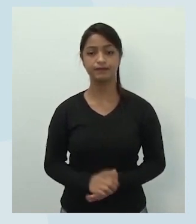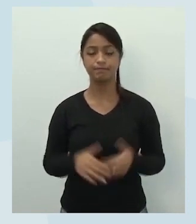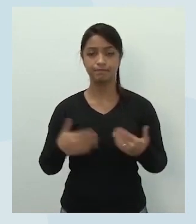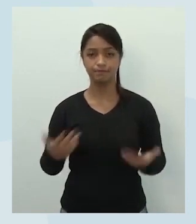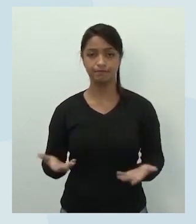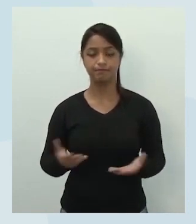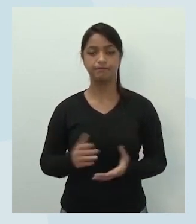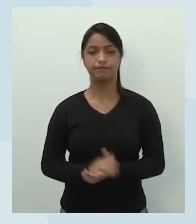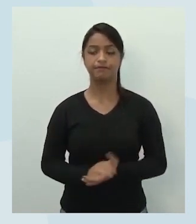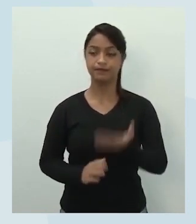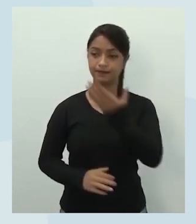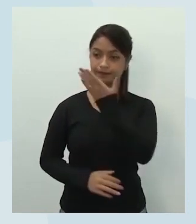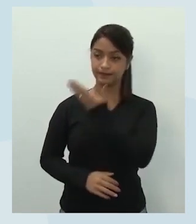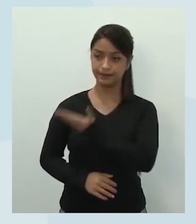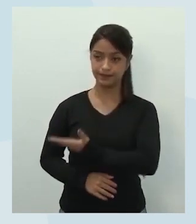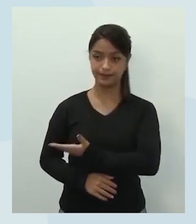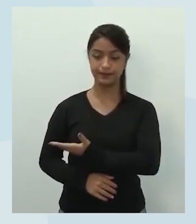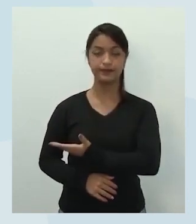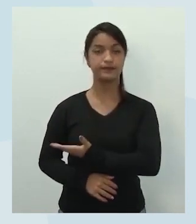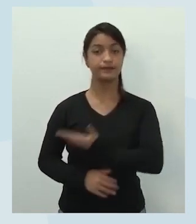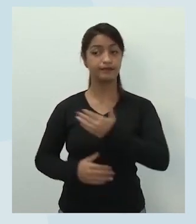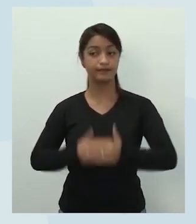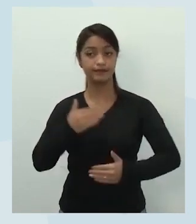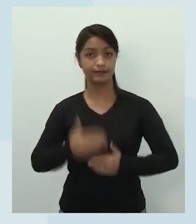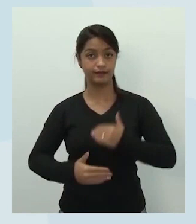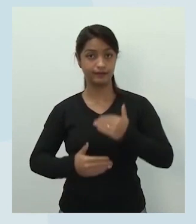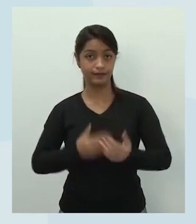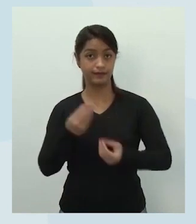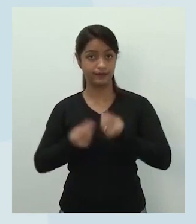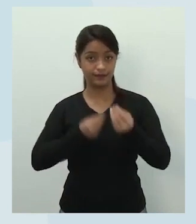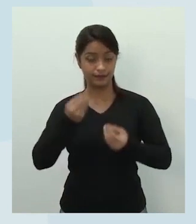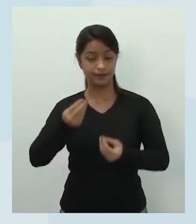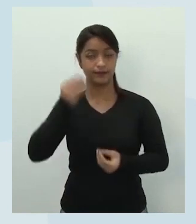Então, tá aí o procedimento.